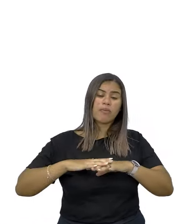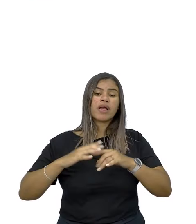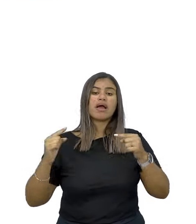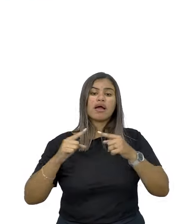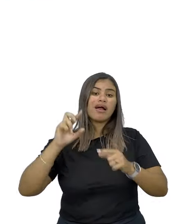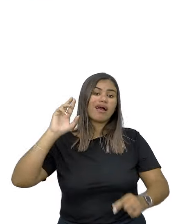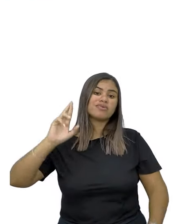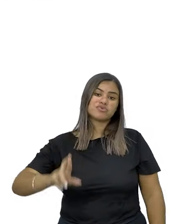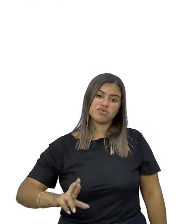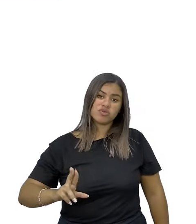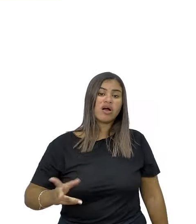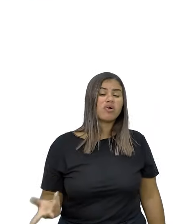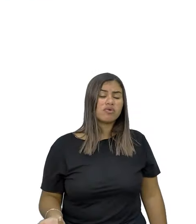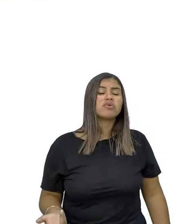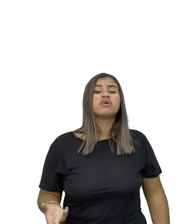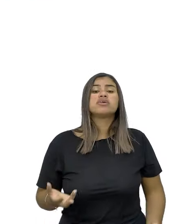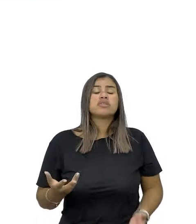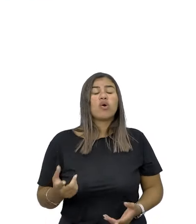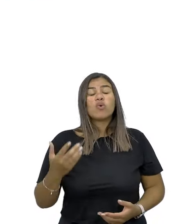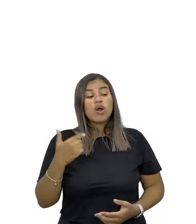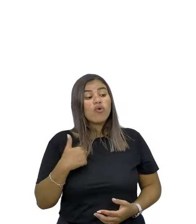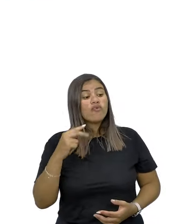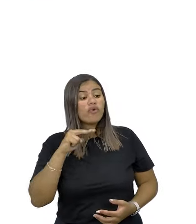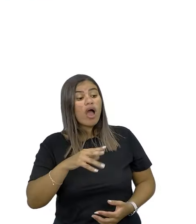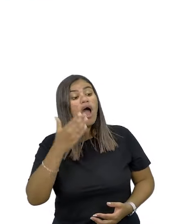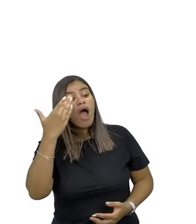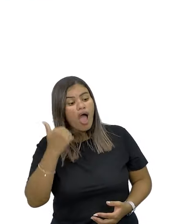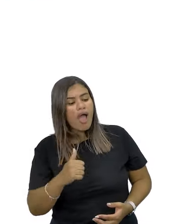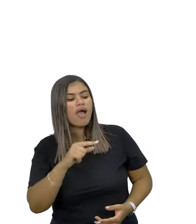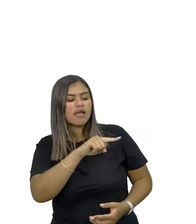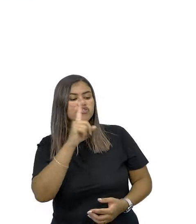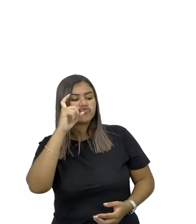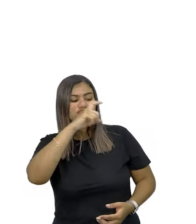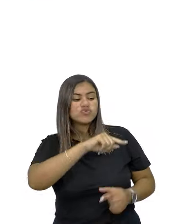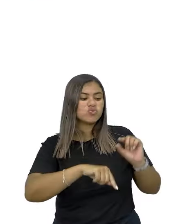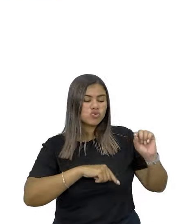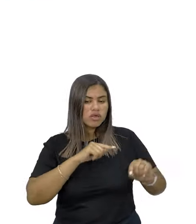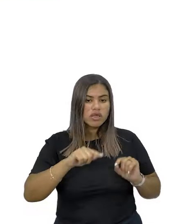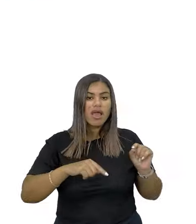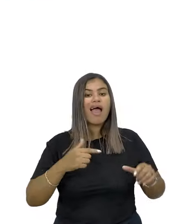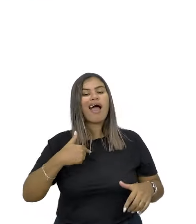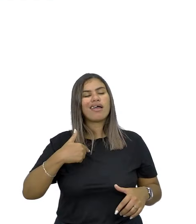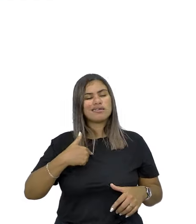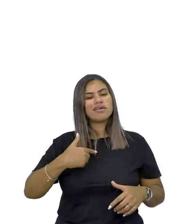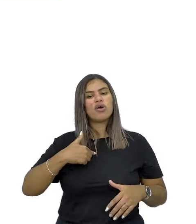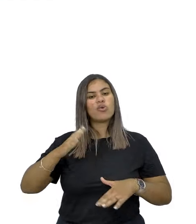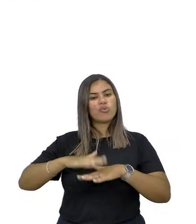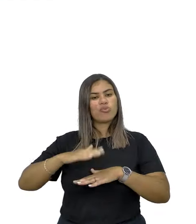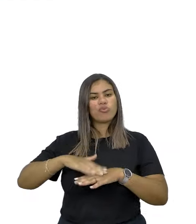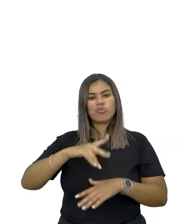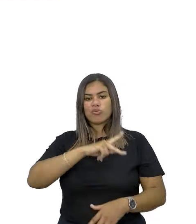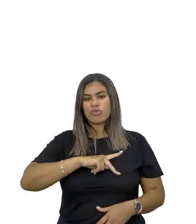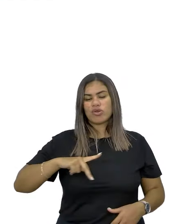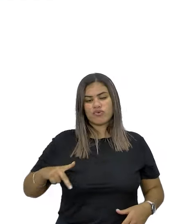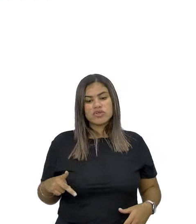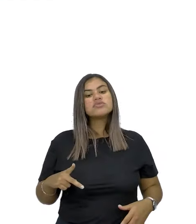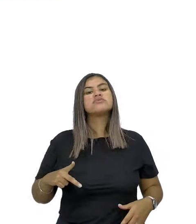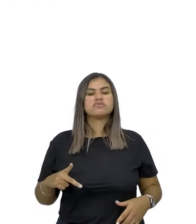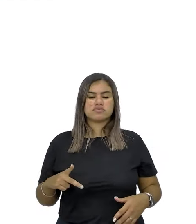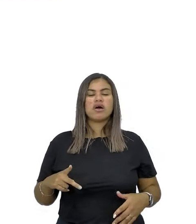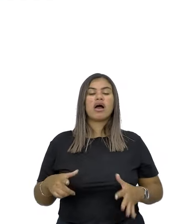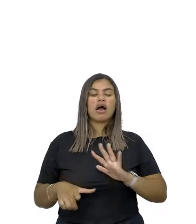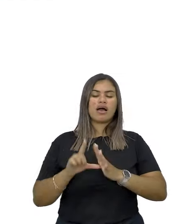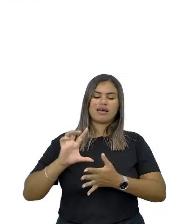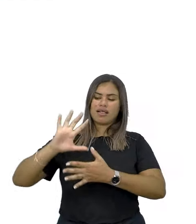irracionais. Então, sabendo essas dificuldades, com esses conhecimentos matemáticos que eu tenho aqui, o que eu consigo? Através do meu mapeamento